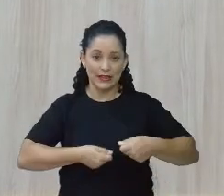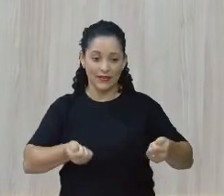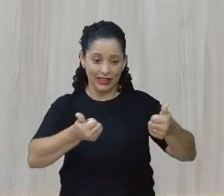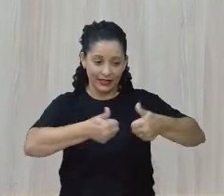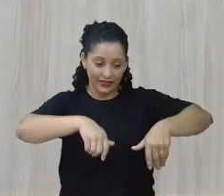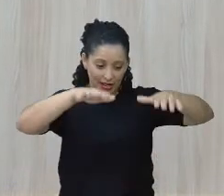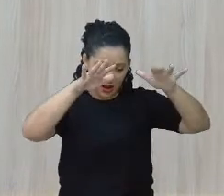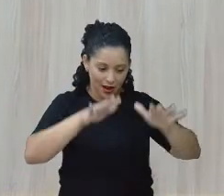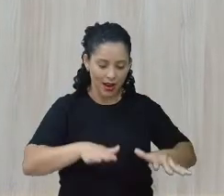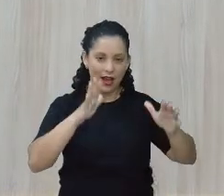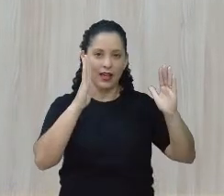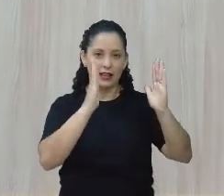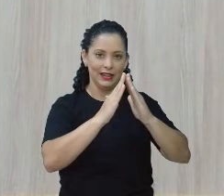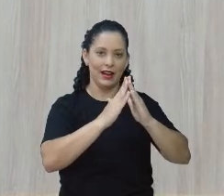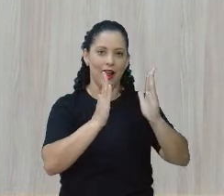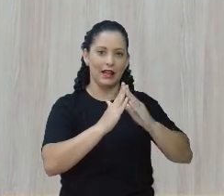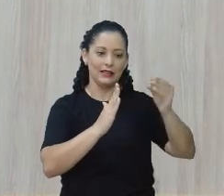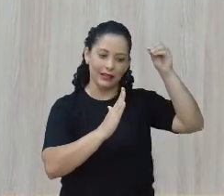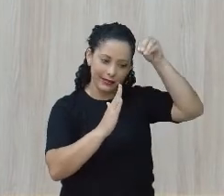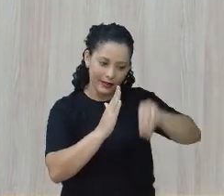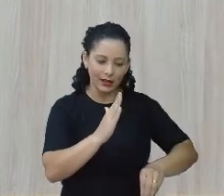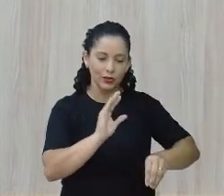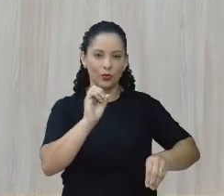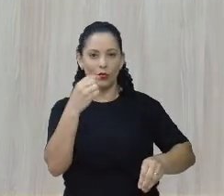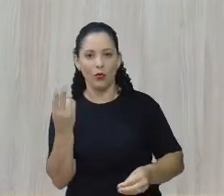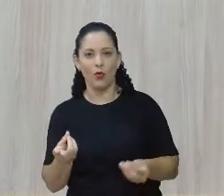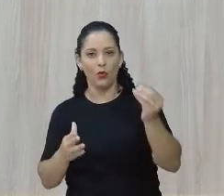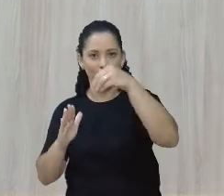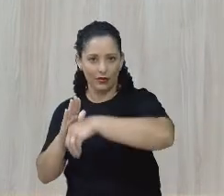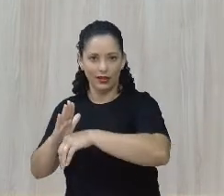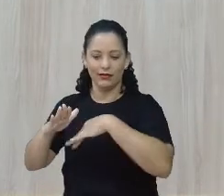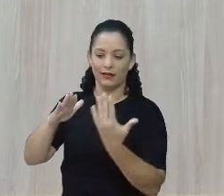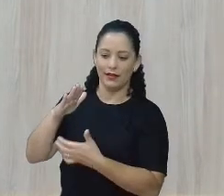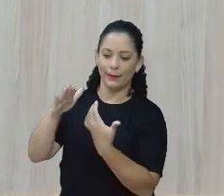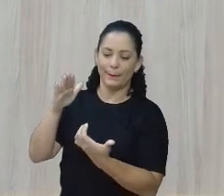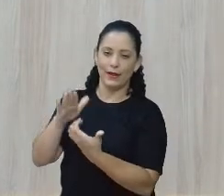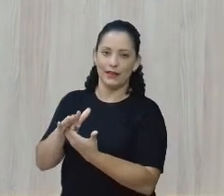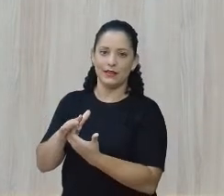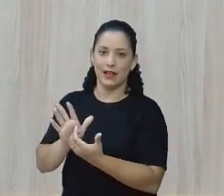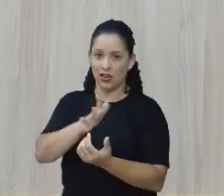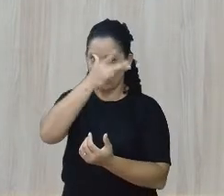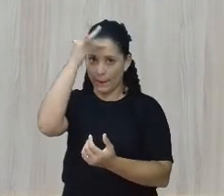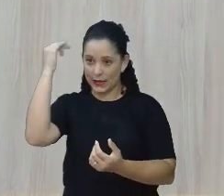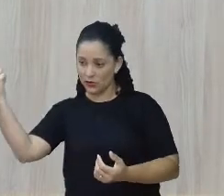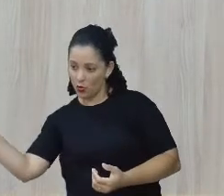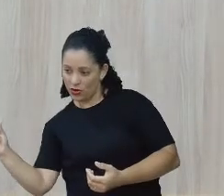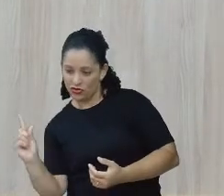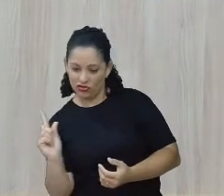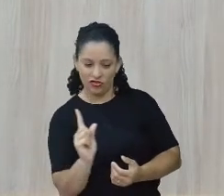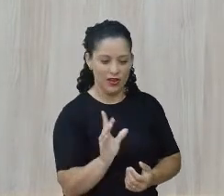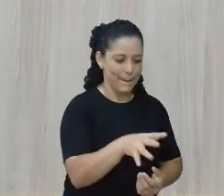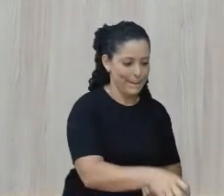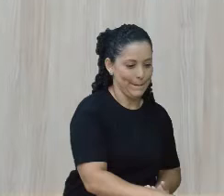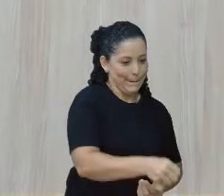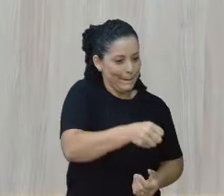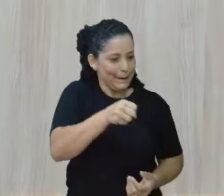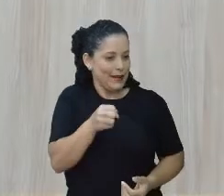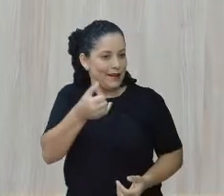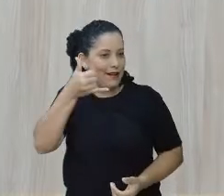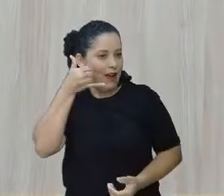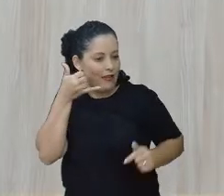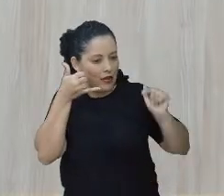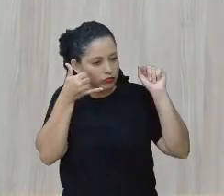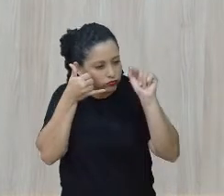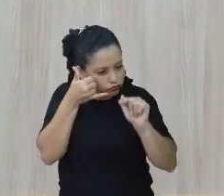casa, dentro de um escritório, dentro de uma instituição, e as pessoas é que iam até o telefone para poder